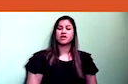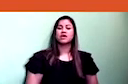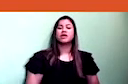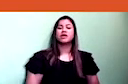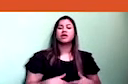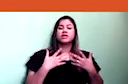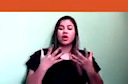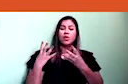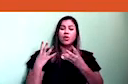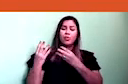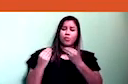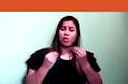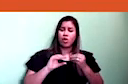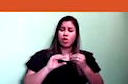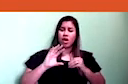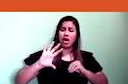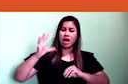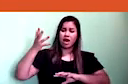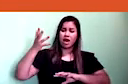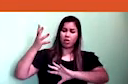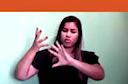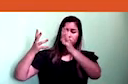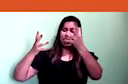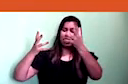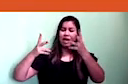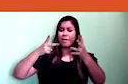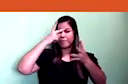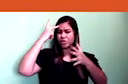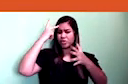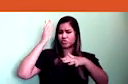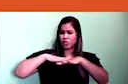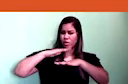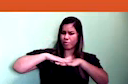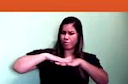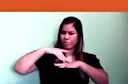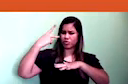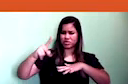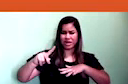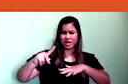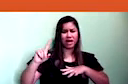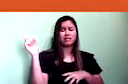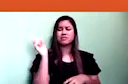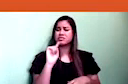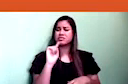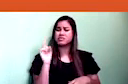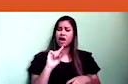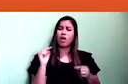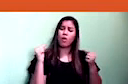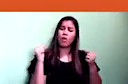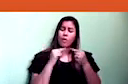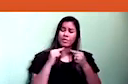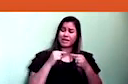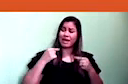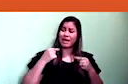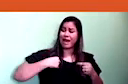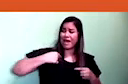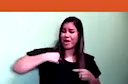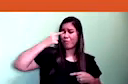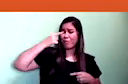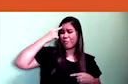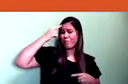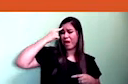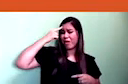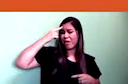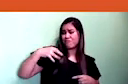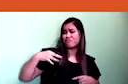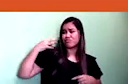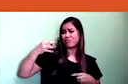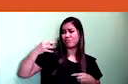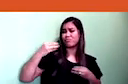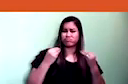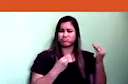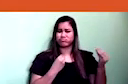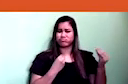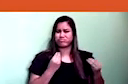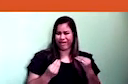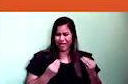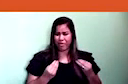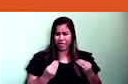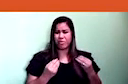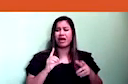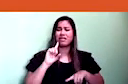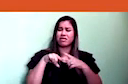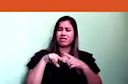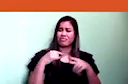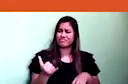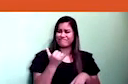frustrações não são causadas pelas pessoas ou por circunstâncias, mas por nossas expectativas desse mundo. Temos um ideal de como